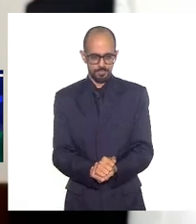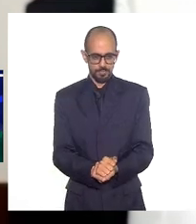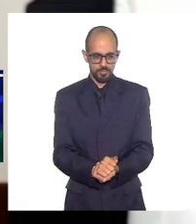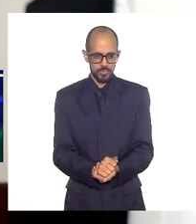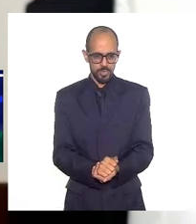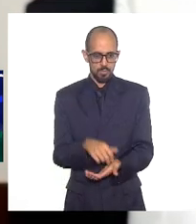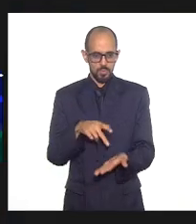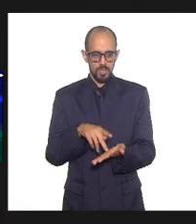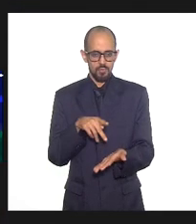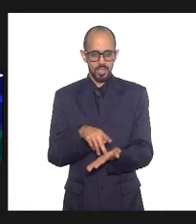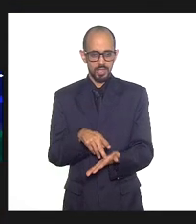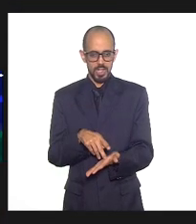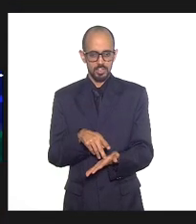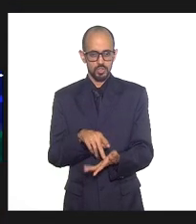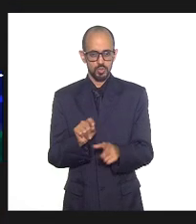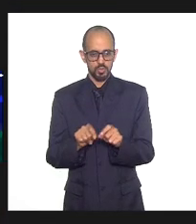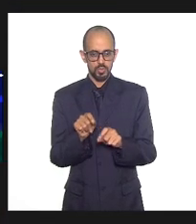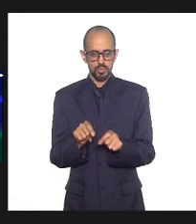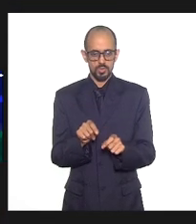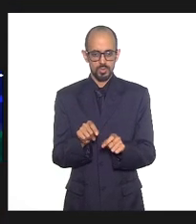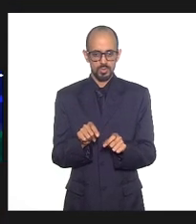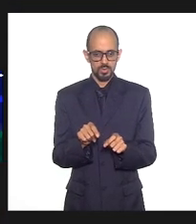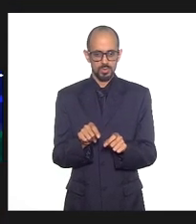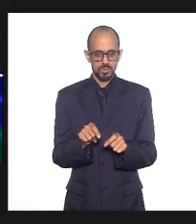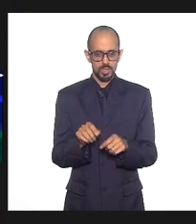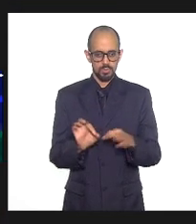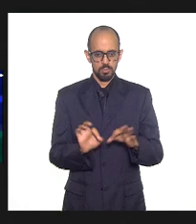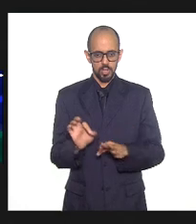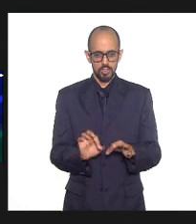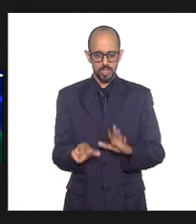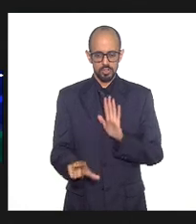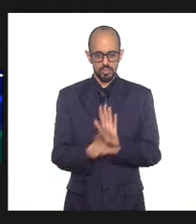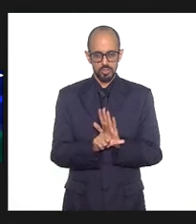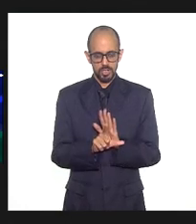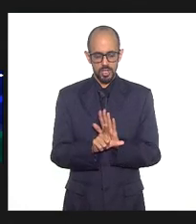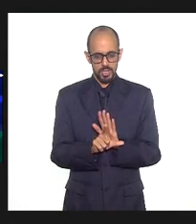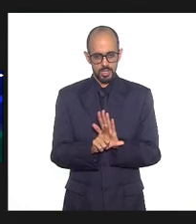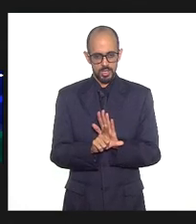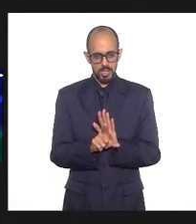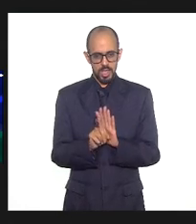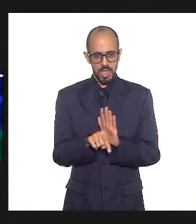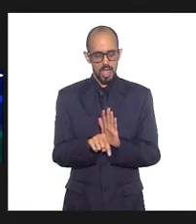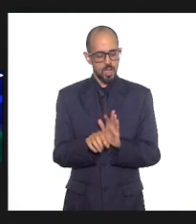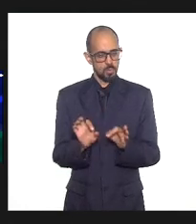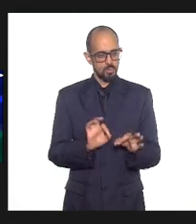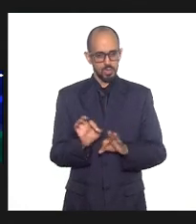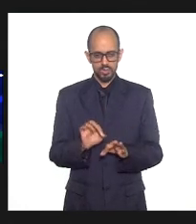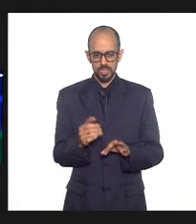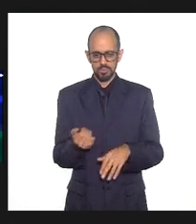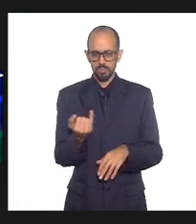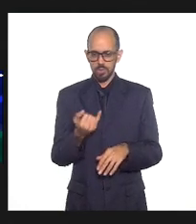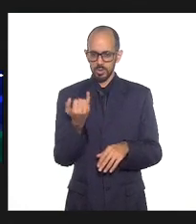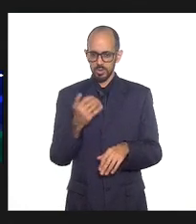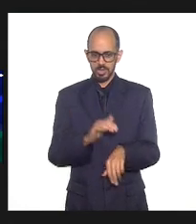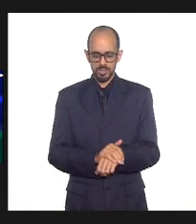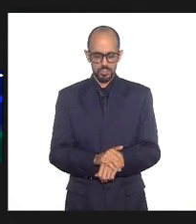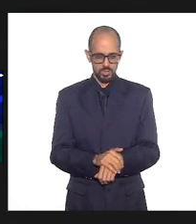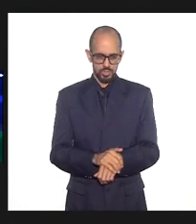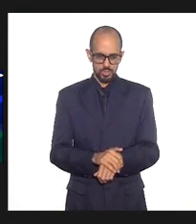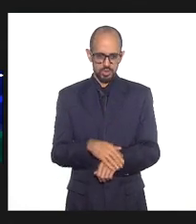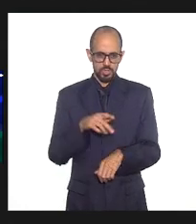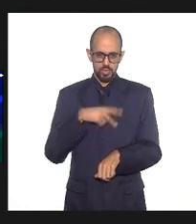realidade, esse projeto de lei é um projeto de lei de suma importância num